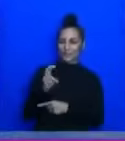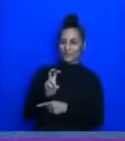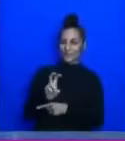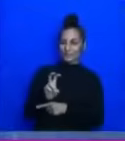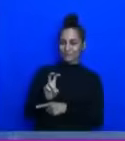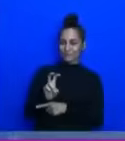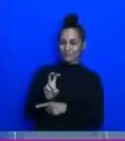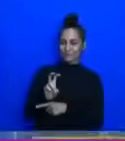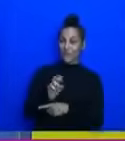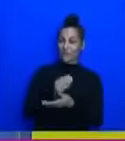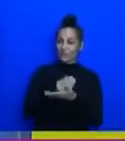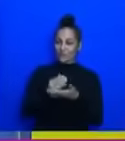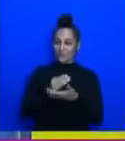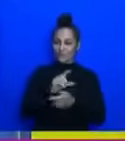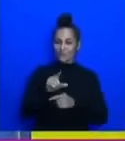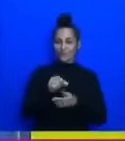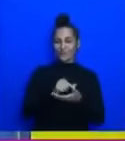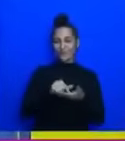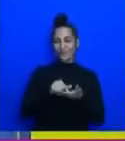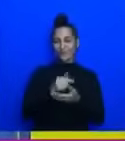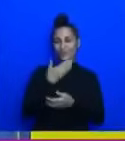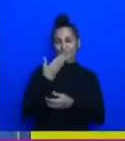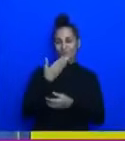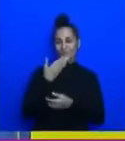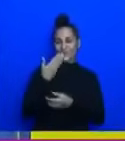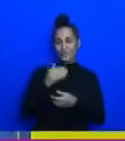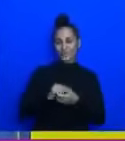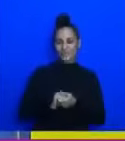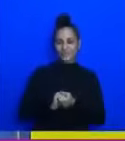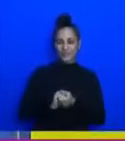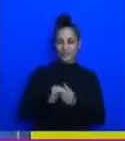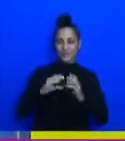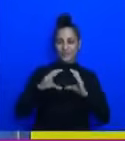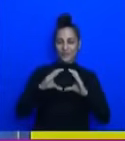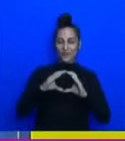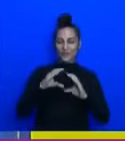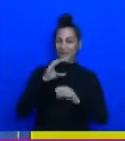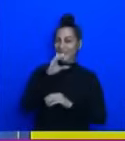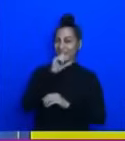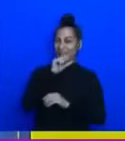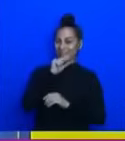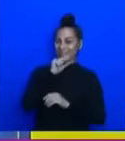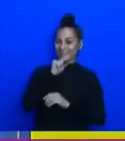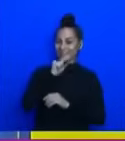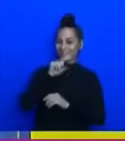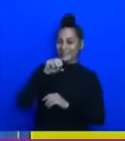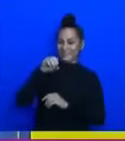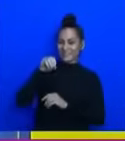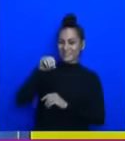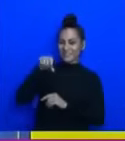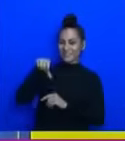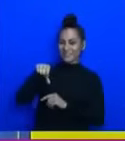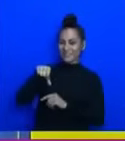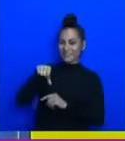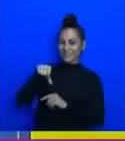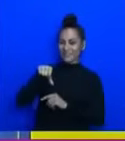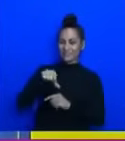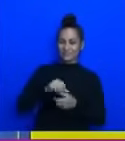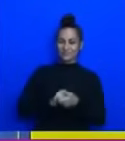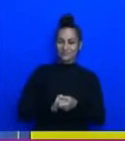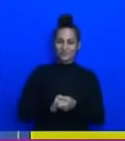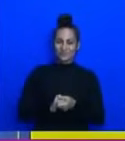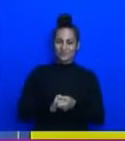01 a 25. Começando o sorteio da Loto Fácil. Bola laranja 09. Laranja